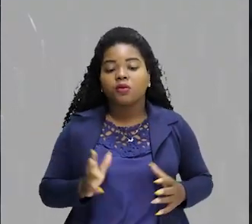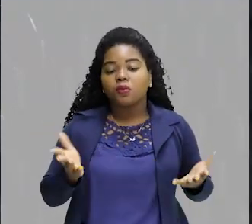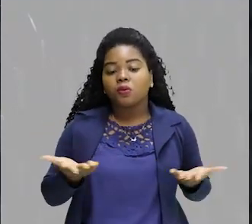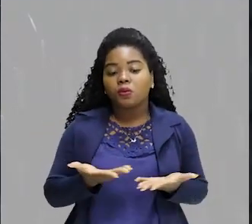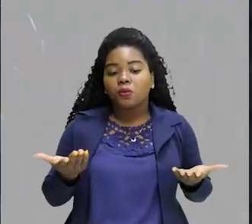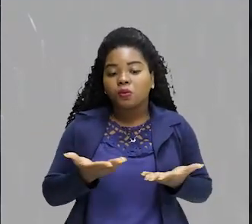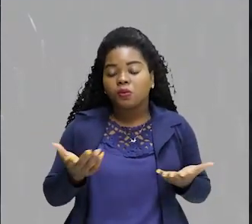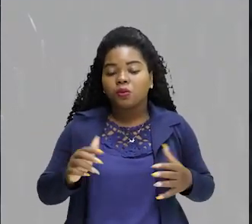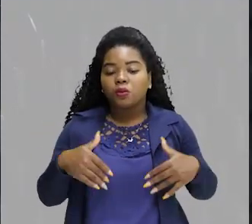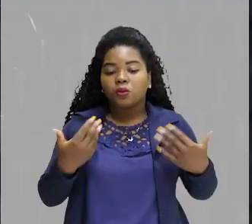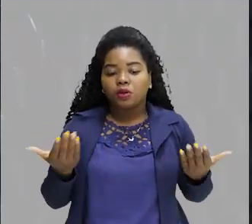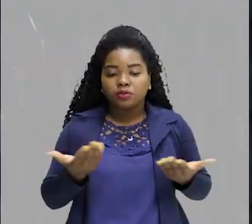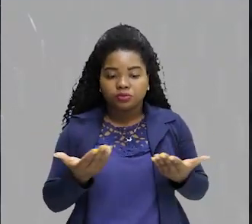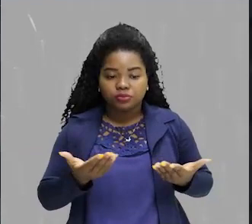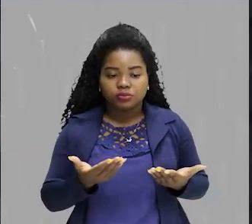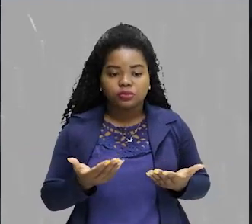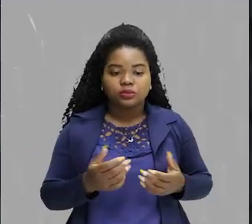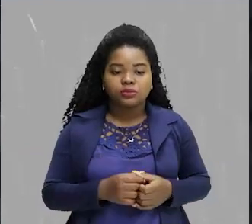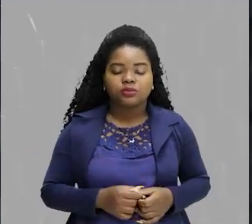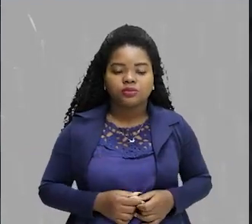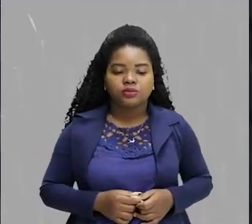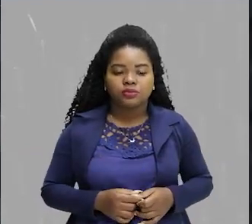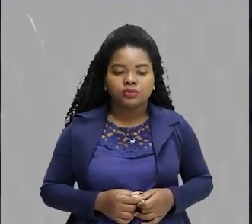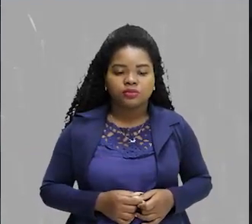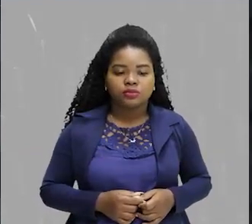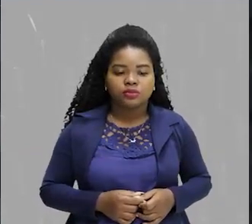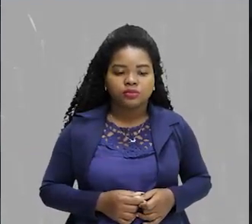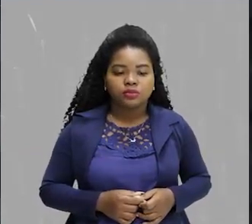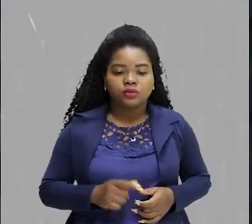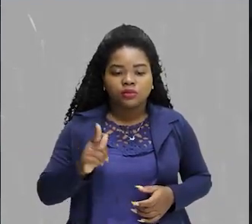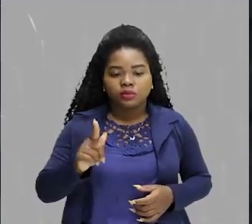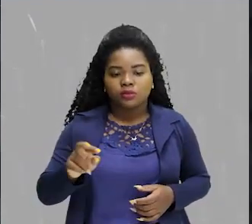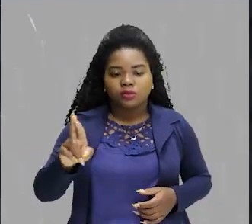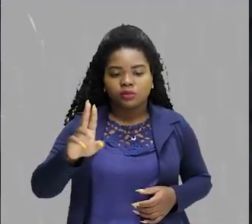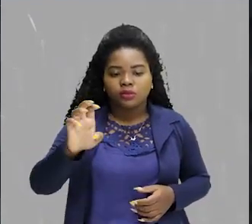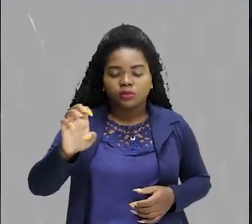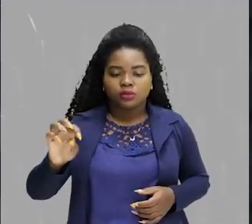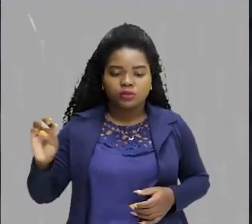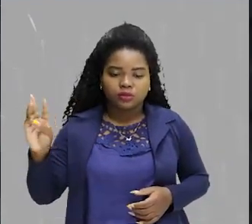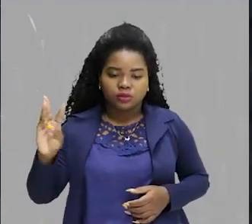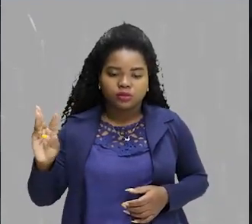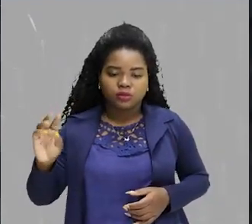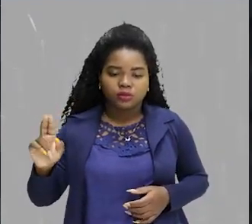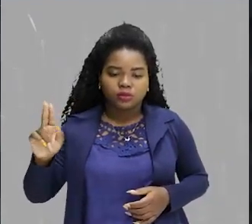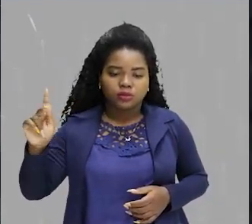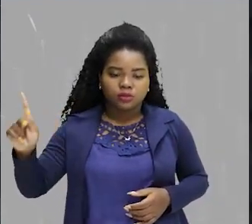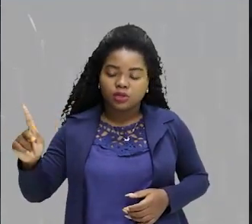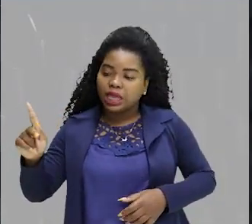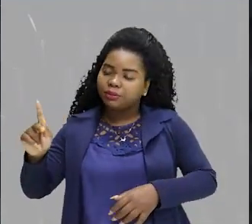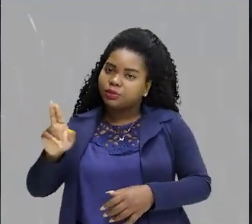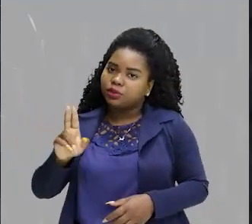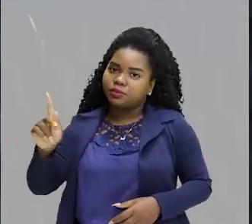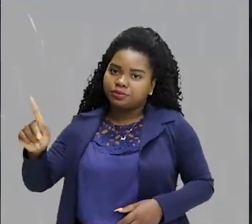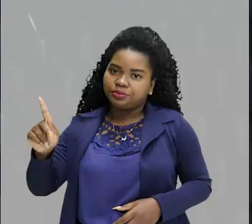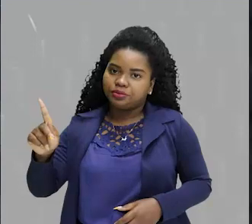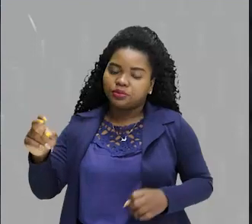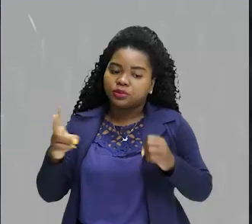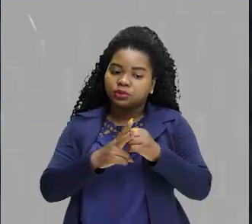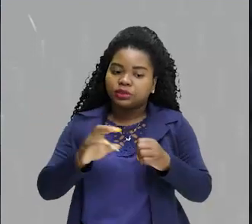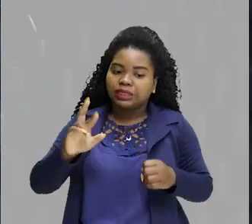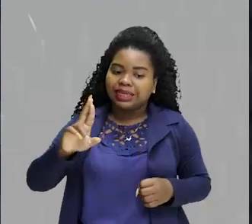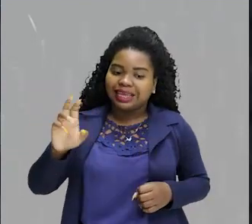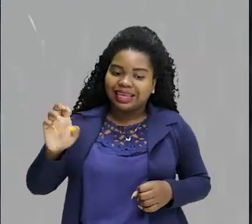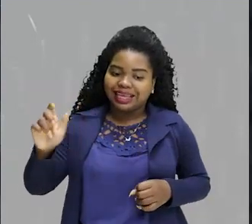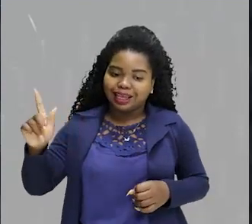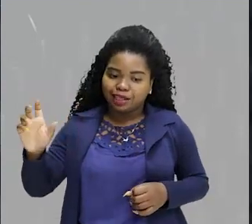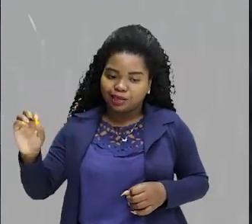O no lugar do E. Grow up é um verbo irregular. Então, quando ele vai para o passado, ele